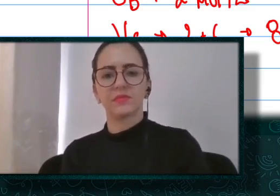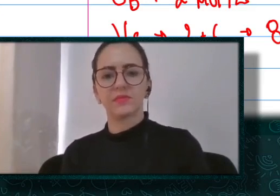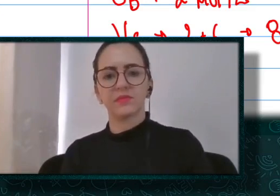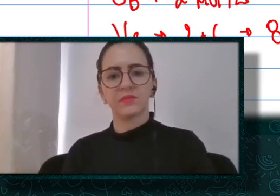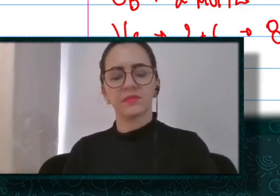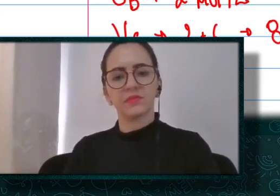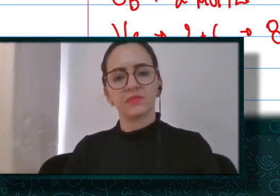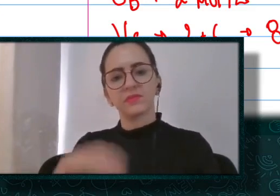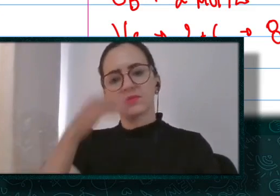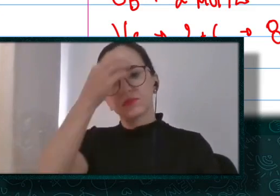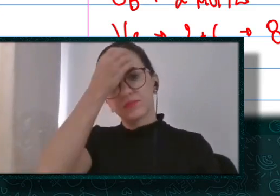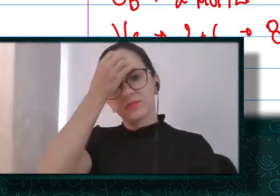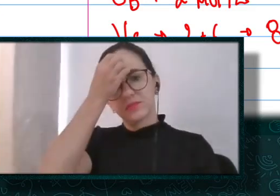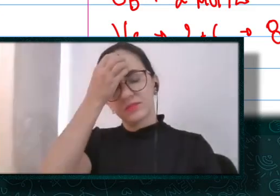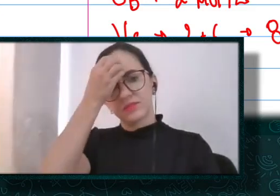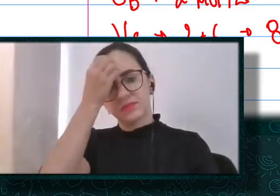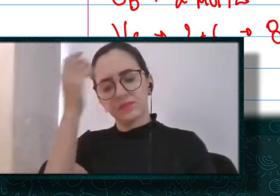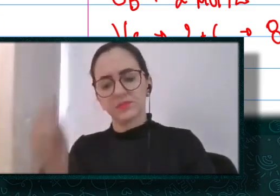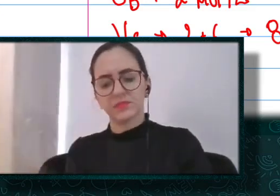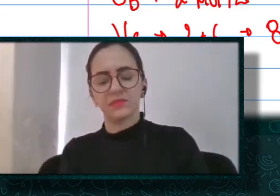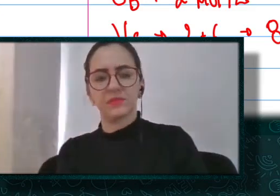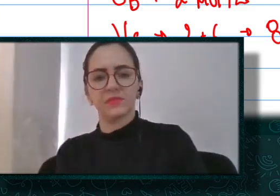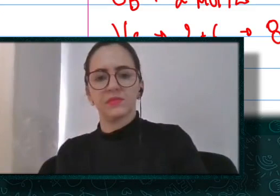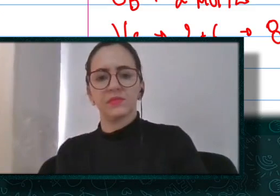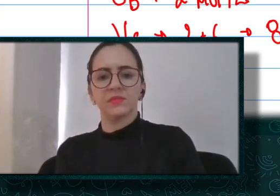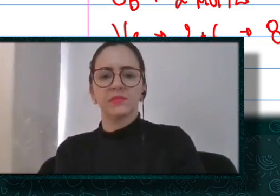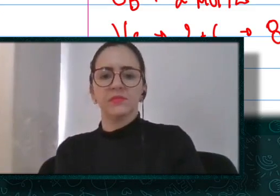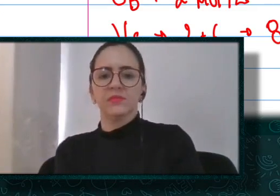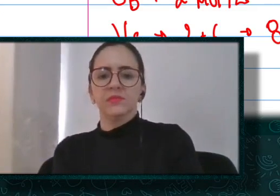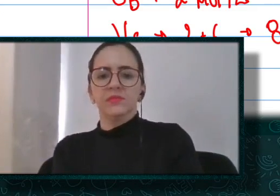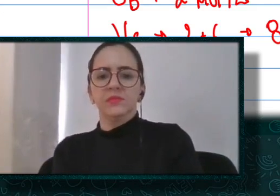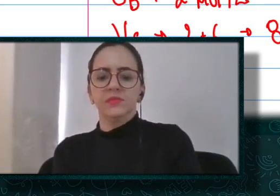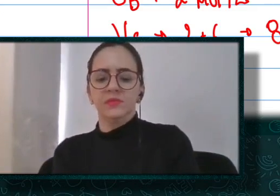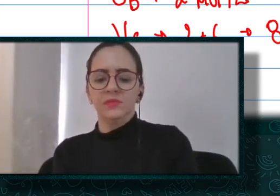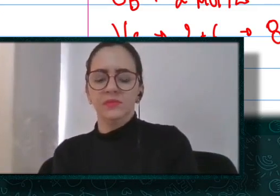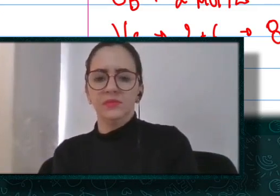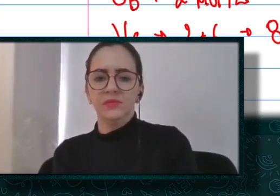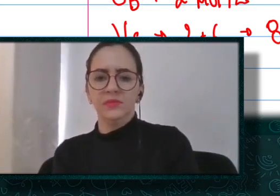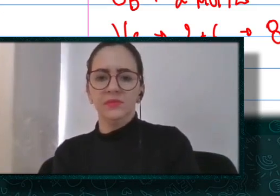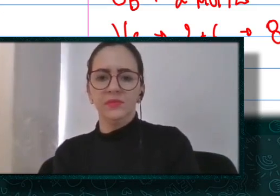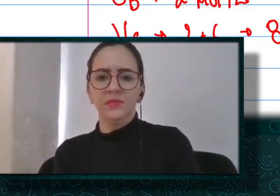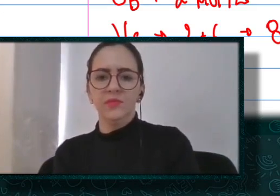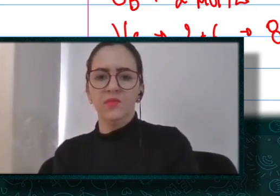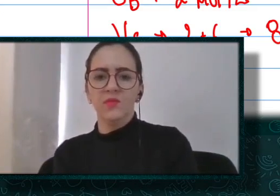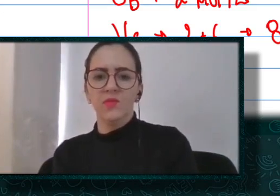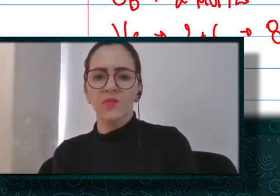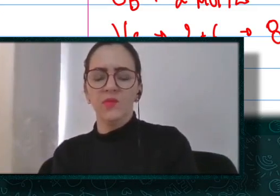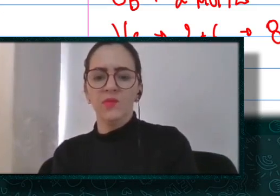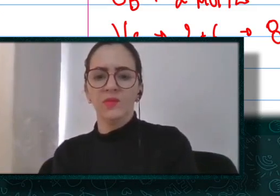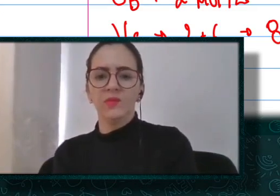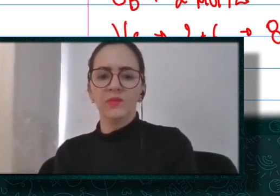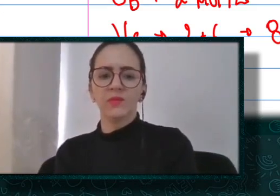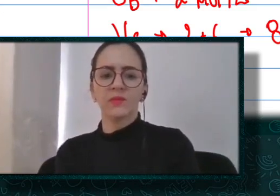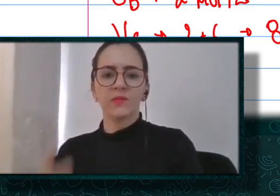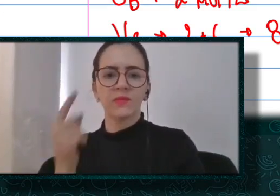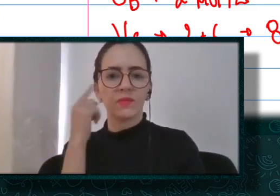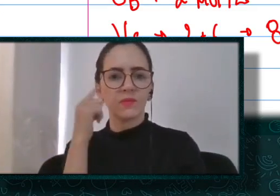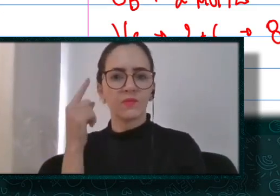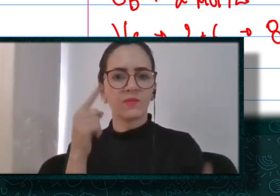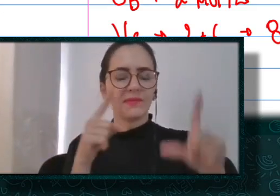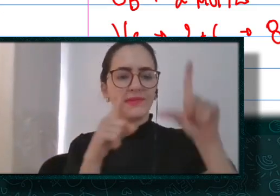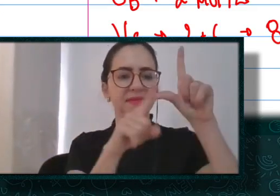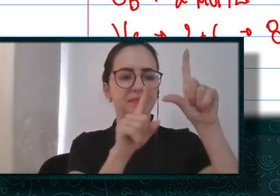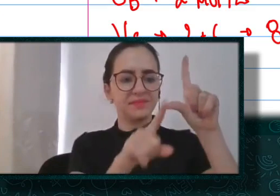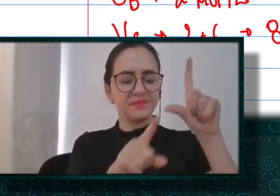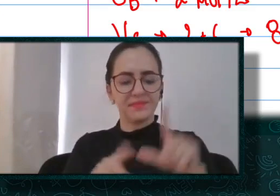que a gente falou no início. Então, vai ser, como aqui também outra curiosidade, ó, litros e litros, aqui ó, litros e litros,